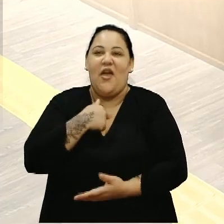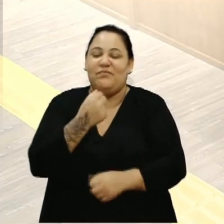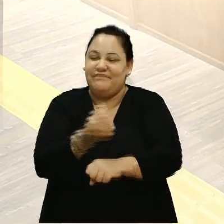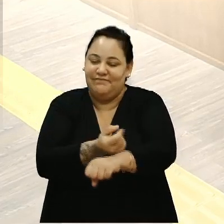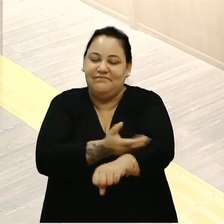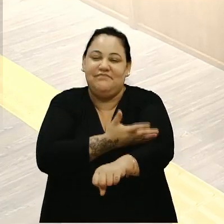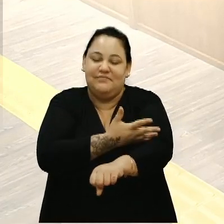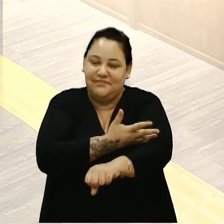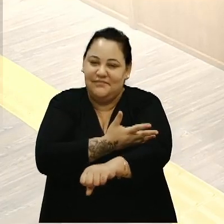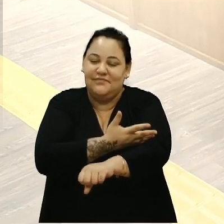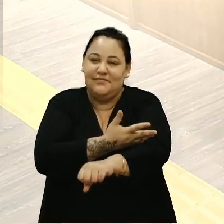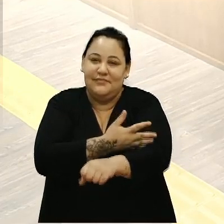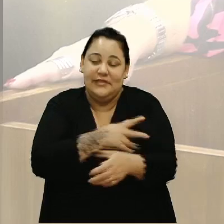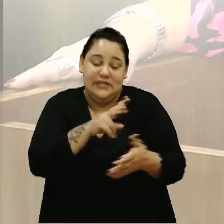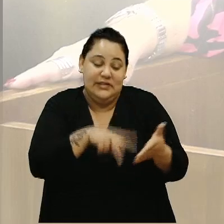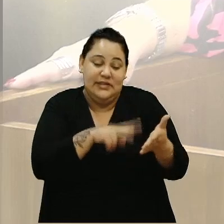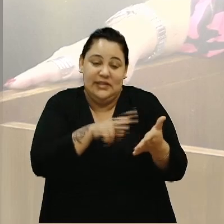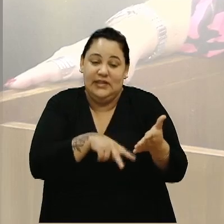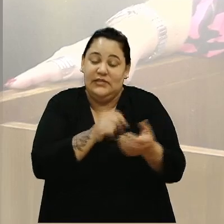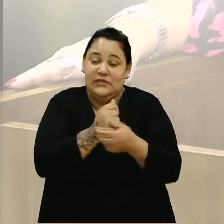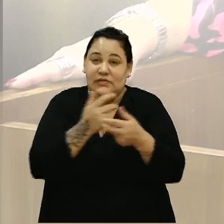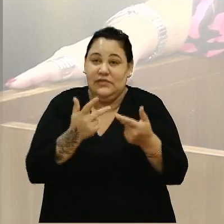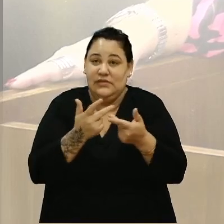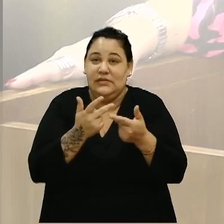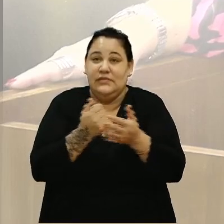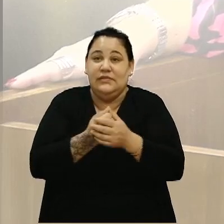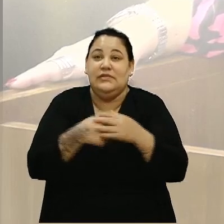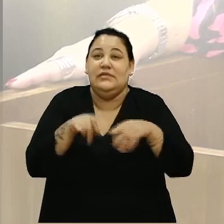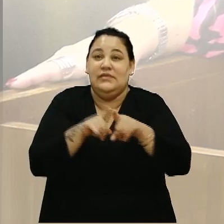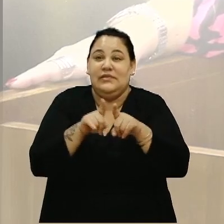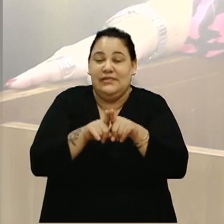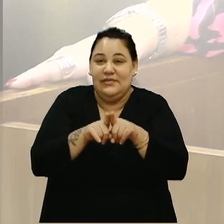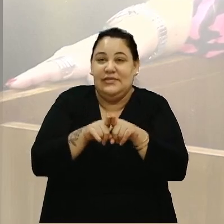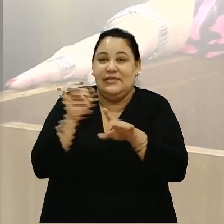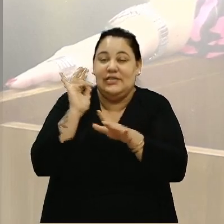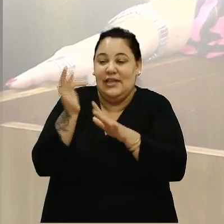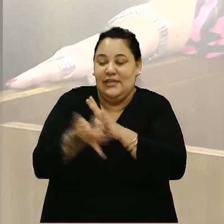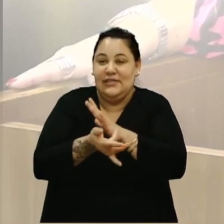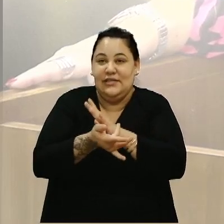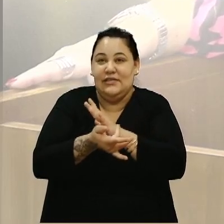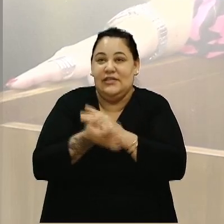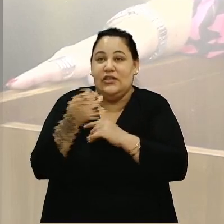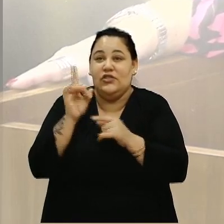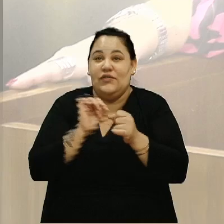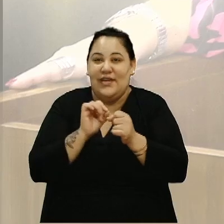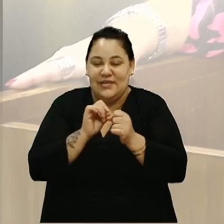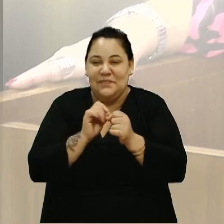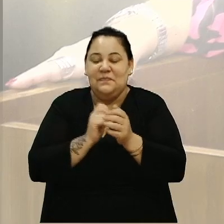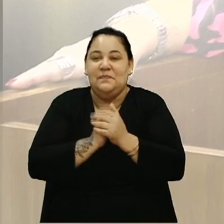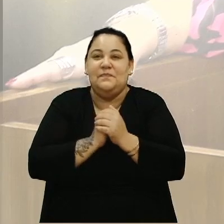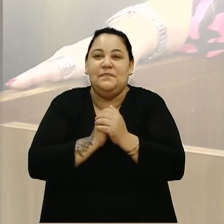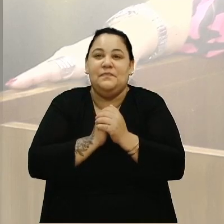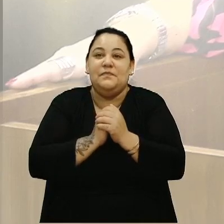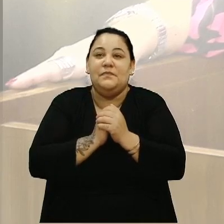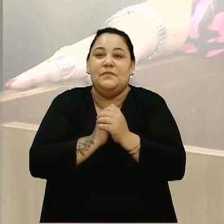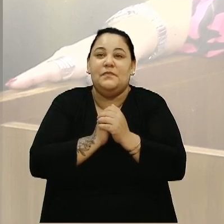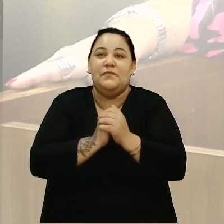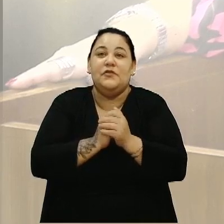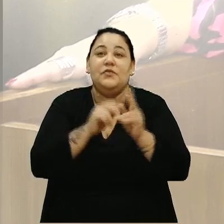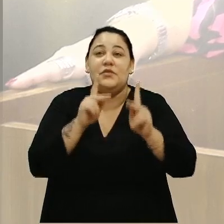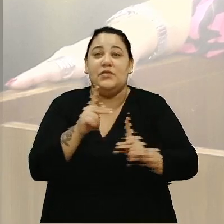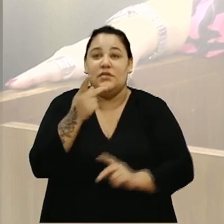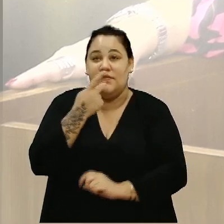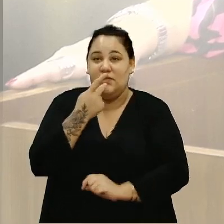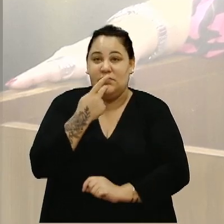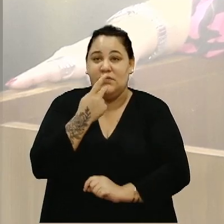emocionei lendo mensagens nas redes, né, que é o que a gente faz ultimamente, de pessoas dizendo, eu